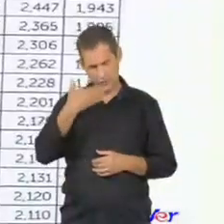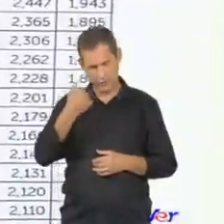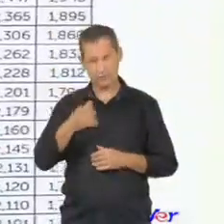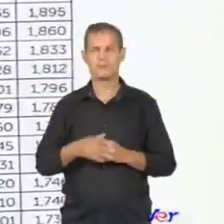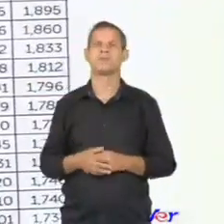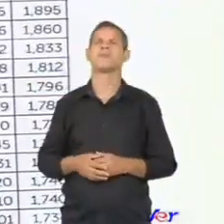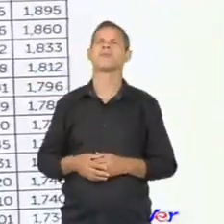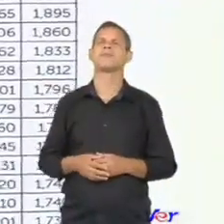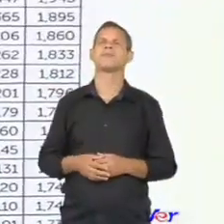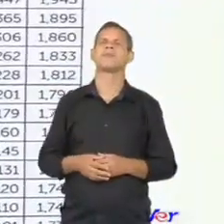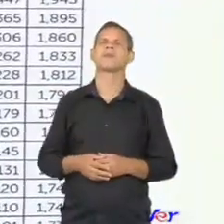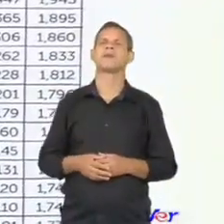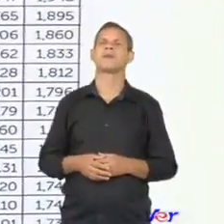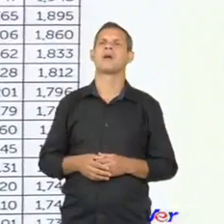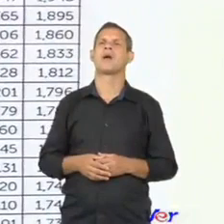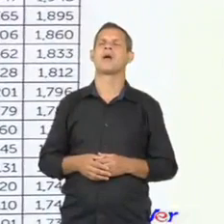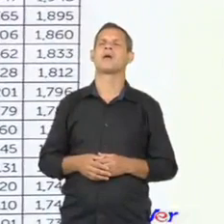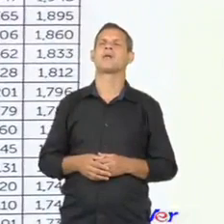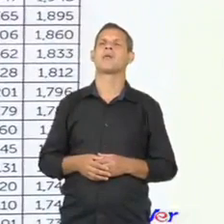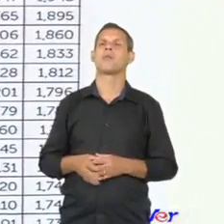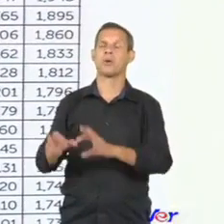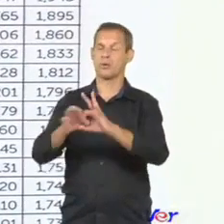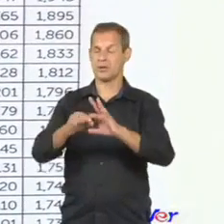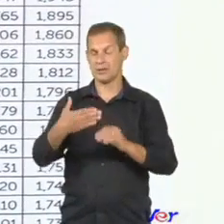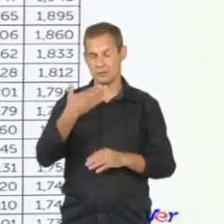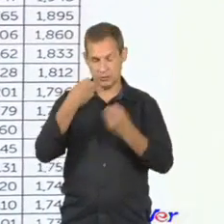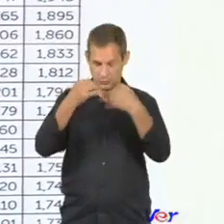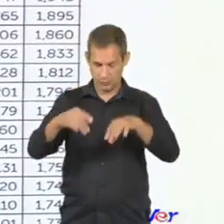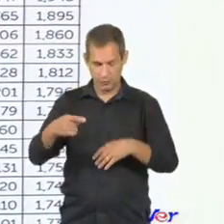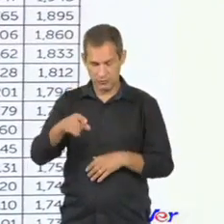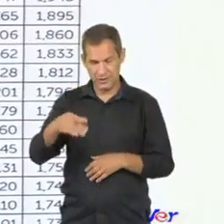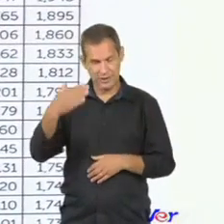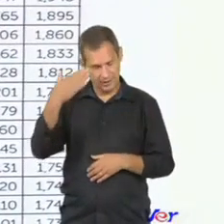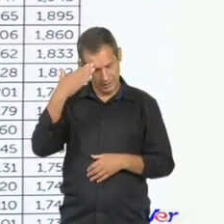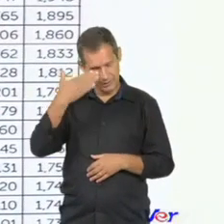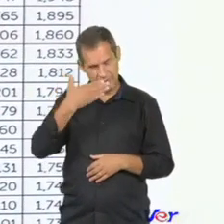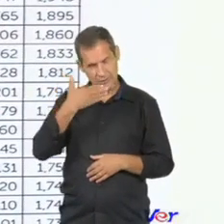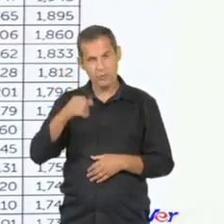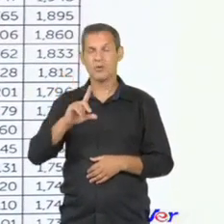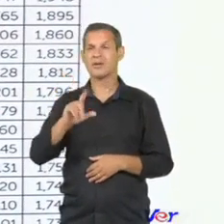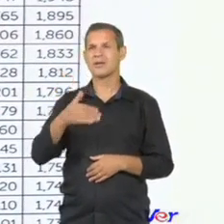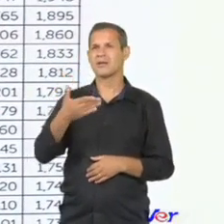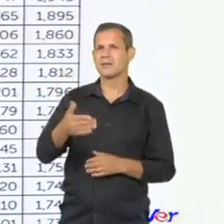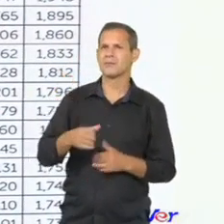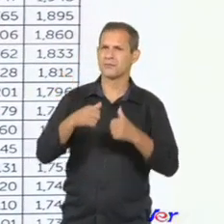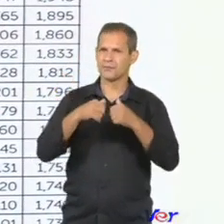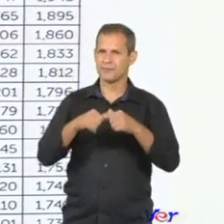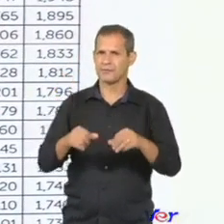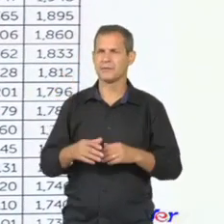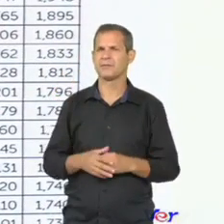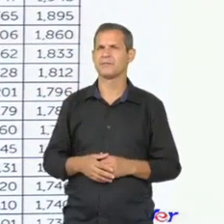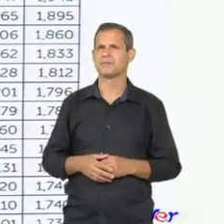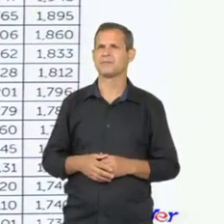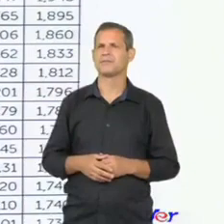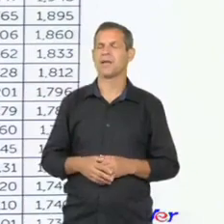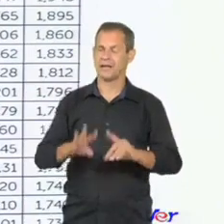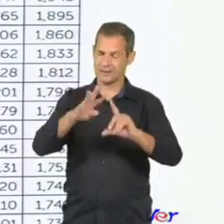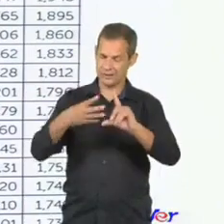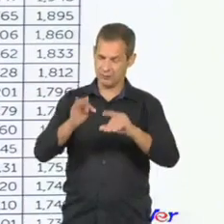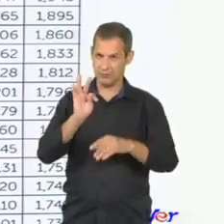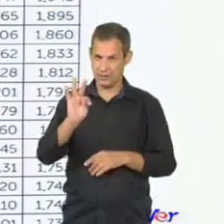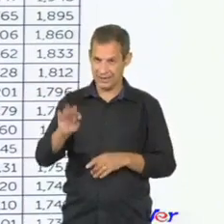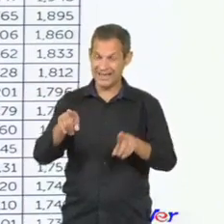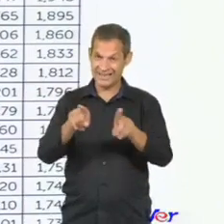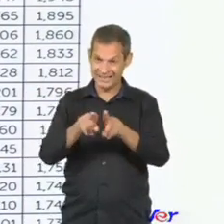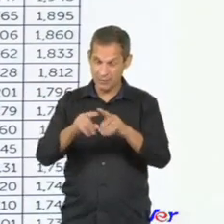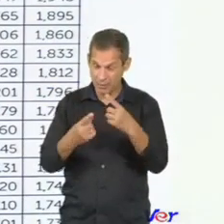aqui as nossas conversas aqui, para você entender um pouco mais o que seria essa tabela T e